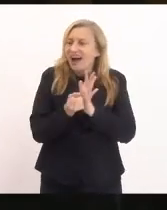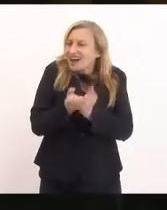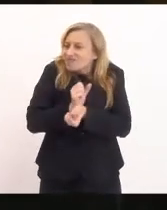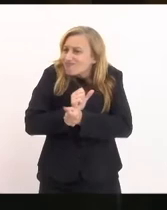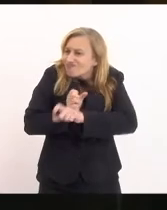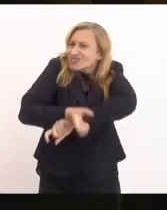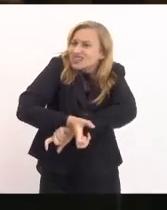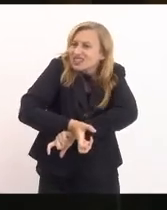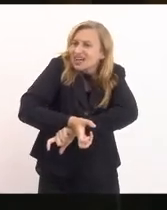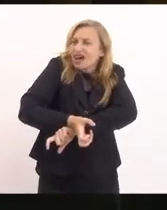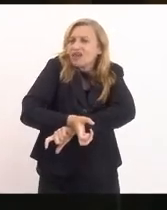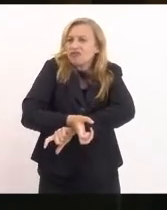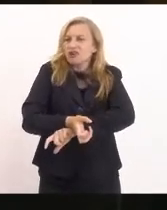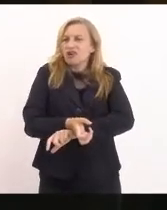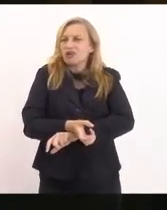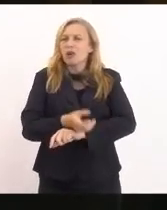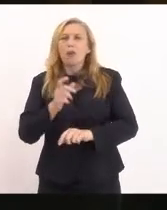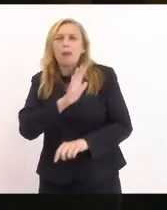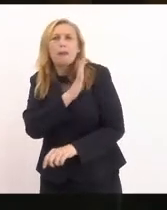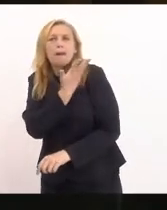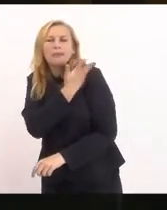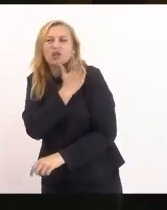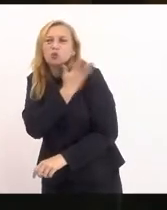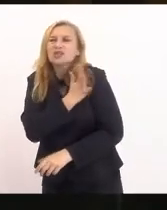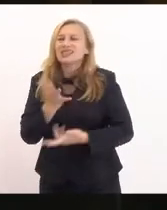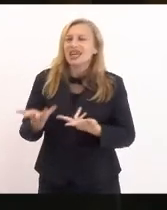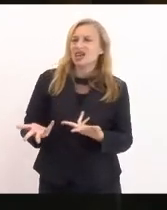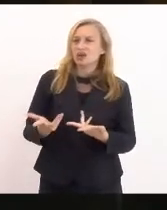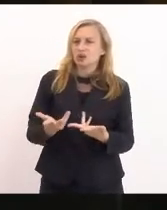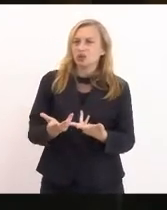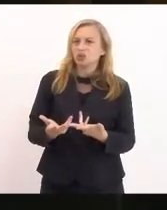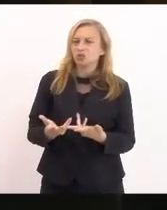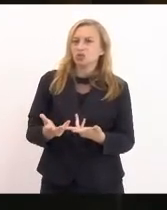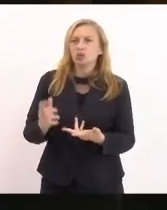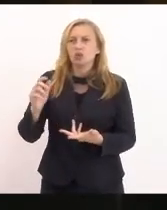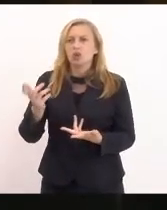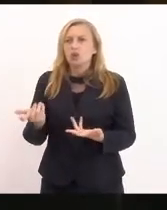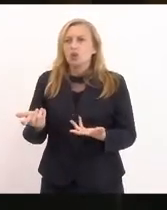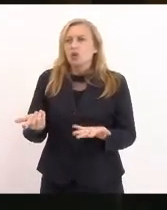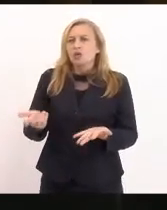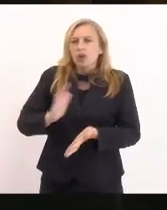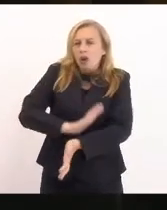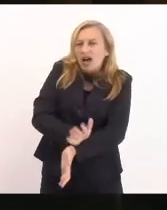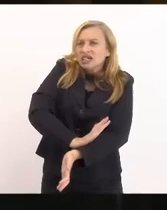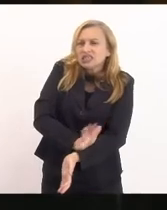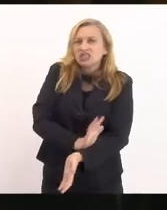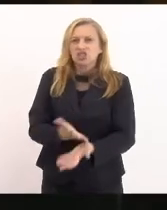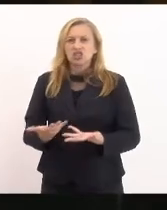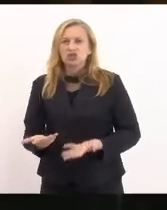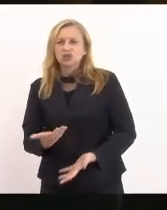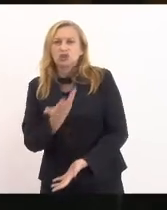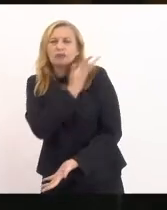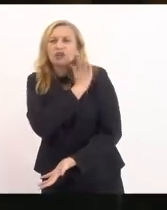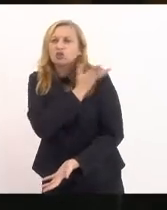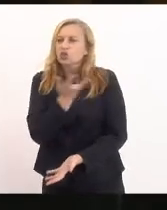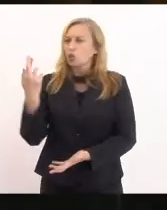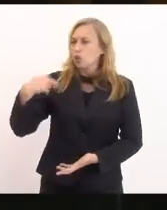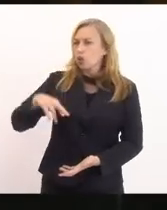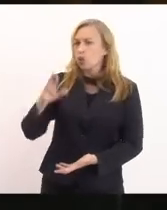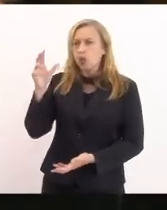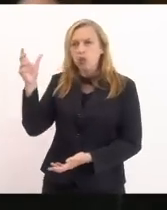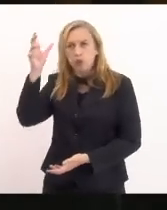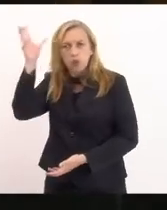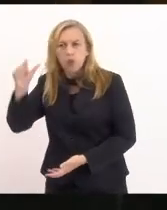escravatura, marcada pelo preconceito racial, marcada pelo racismo estrutural, marcada pelo preconceito contra as religiões de matriz